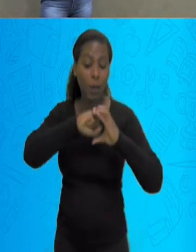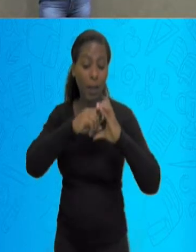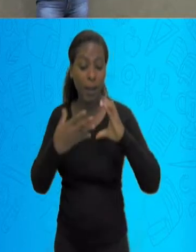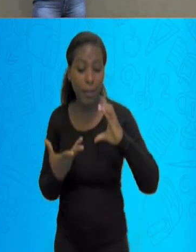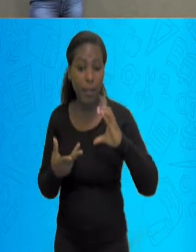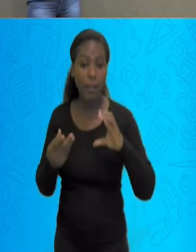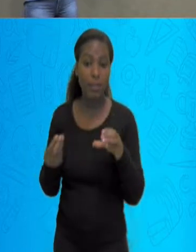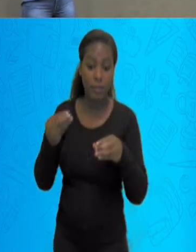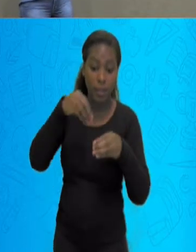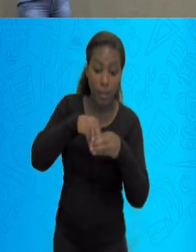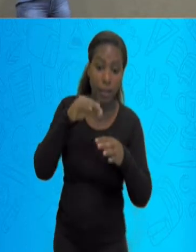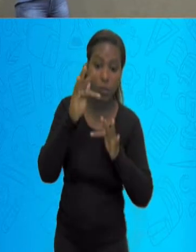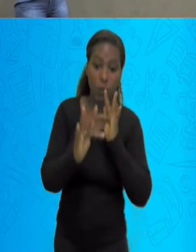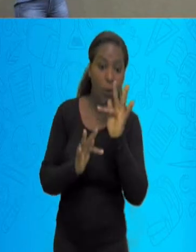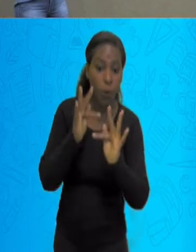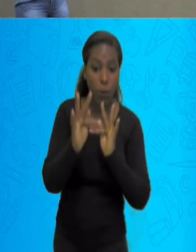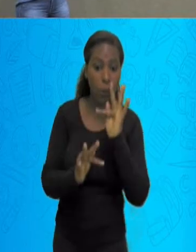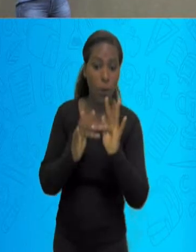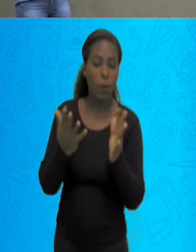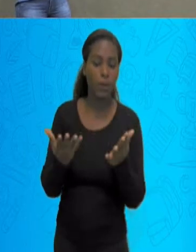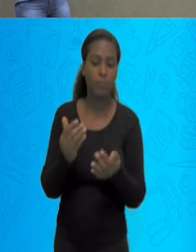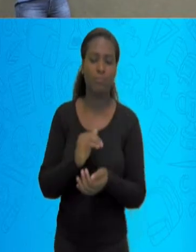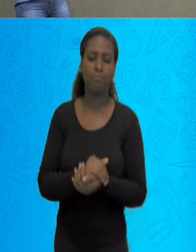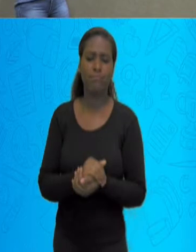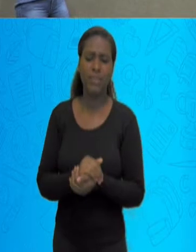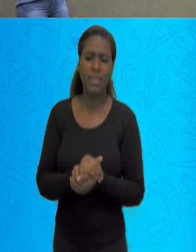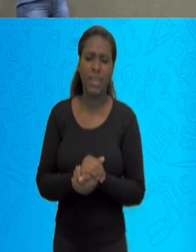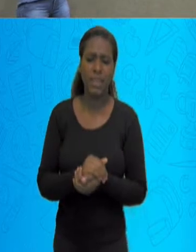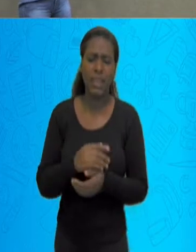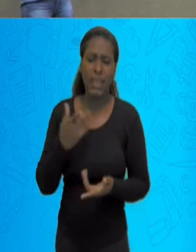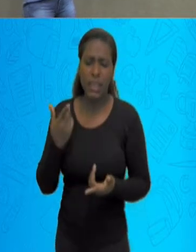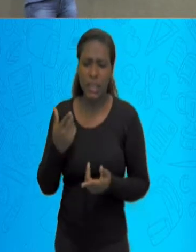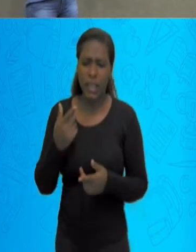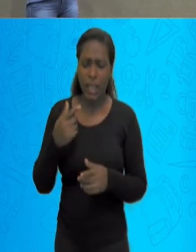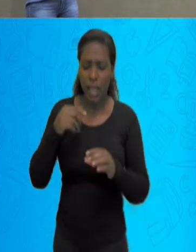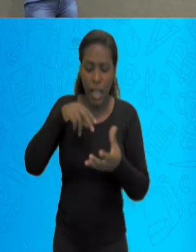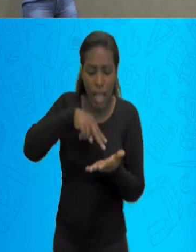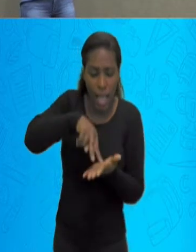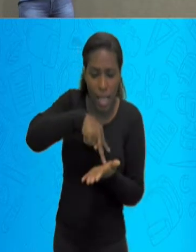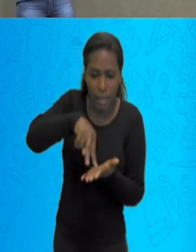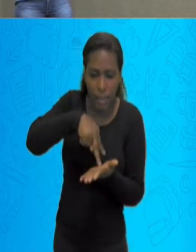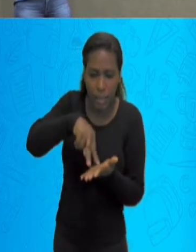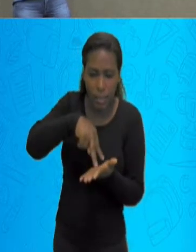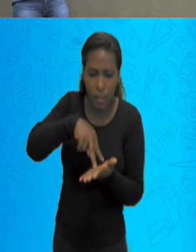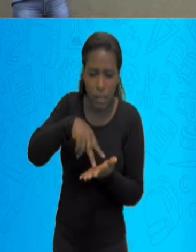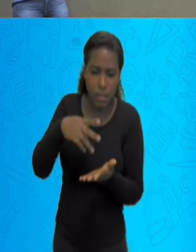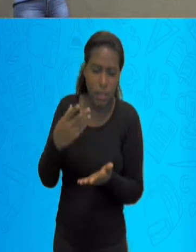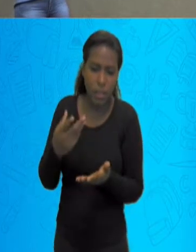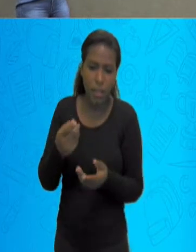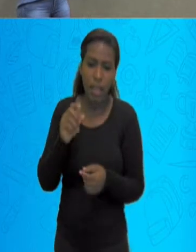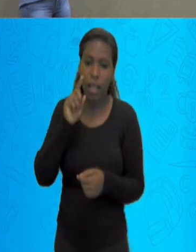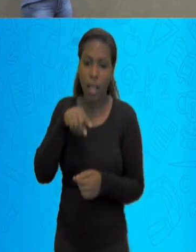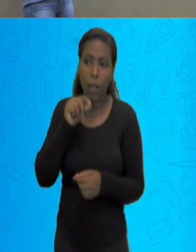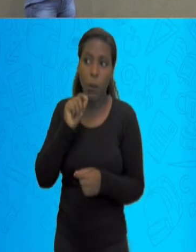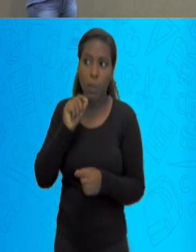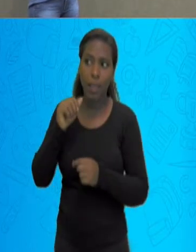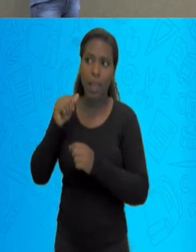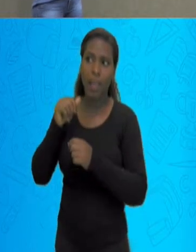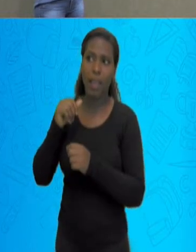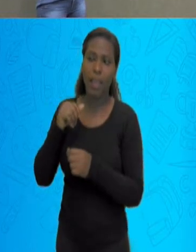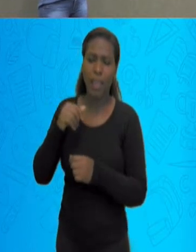folclóricas brasileiras estão ligadas a lendas, fatos históricos, festas típicas